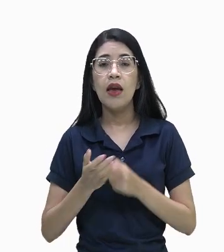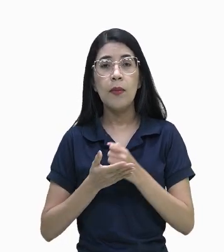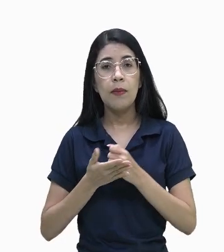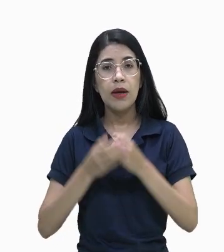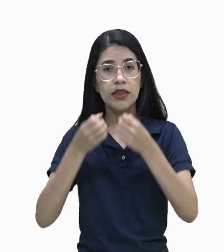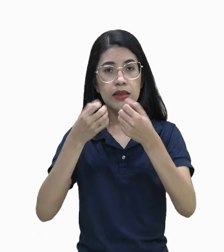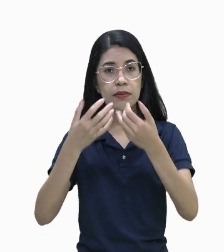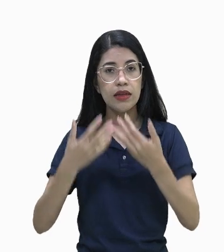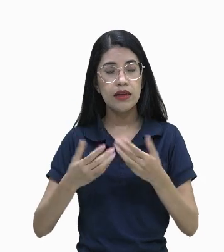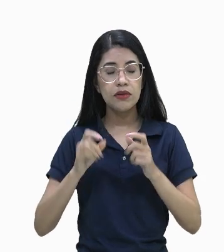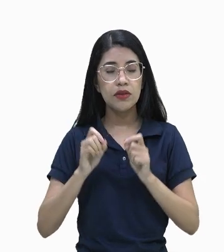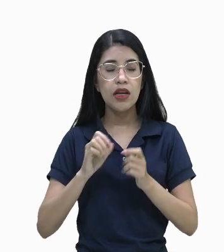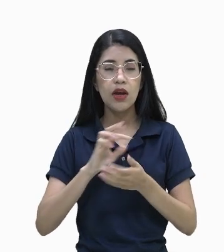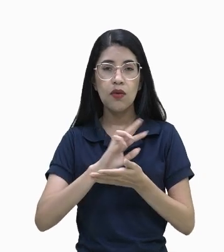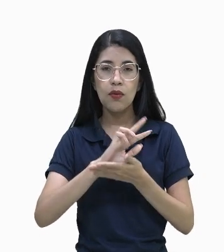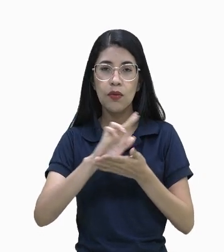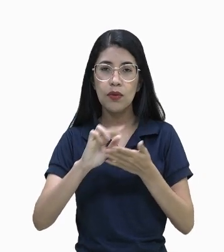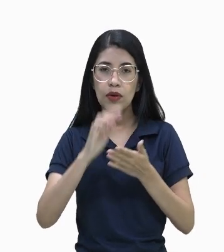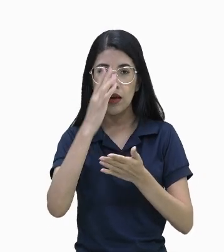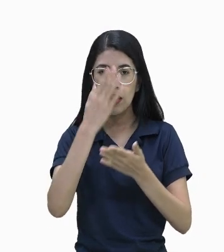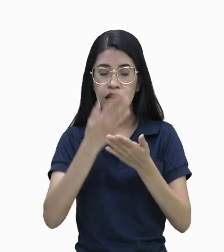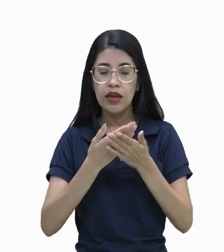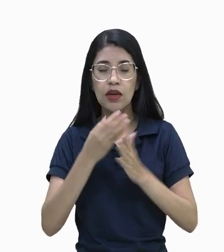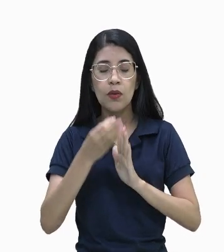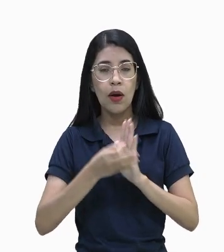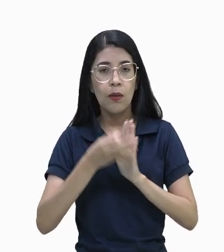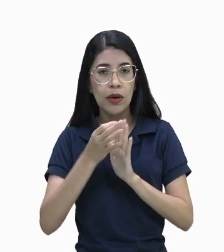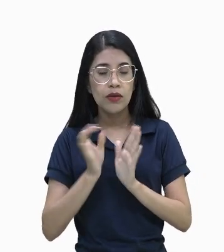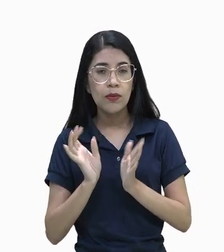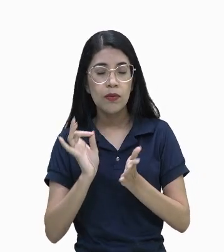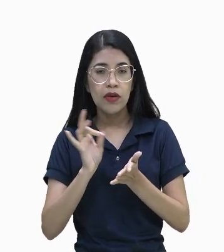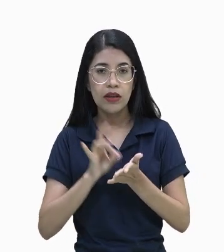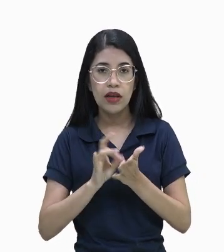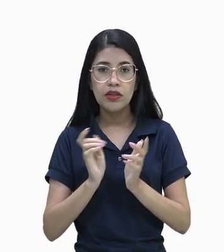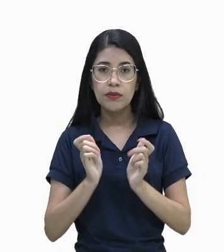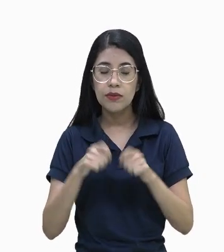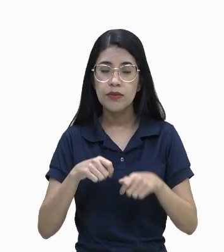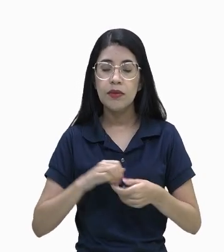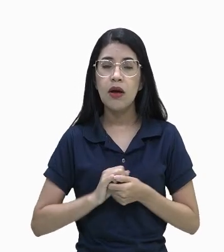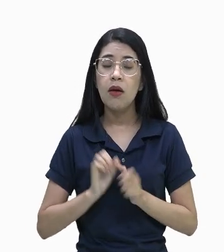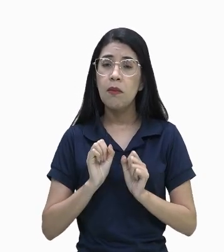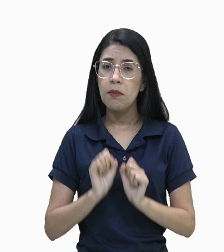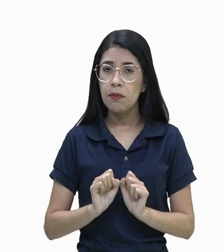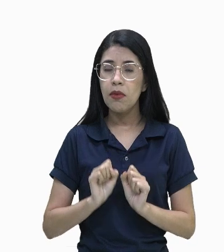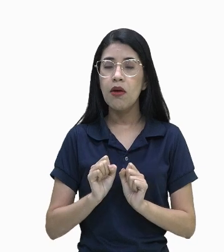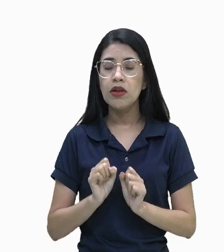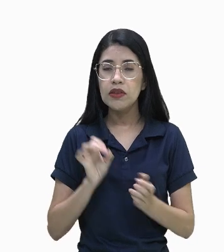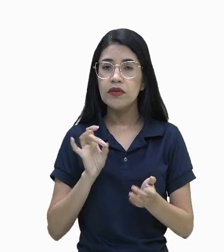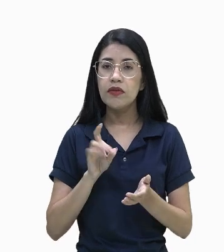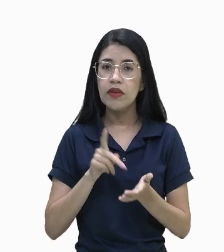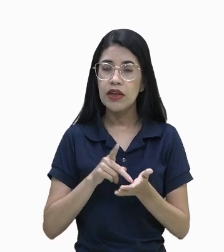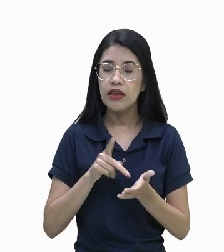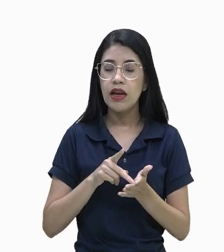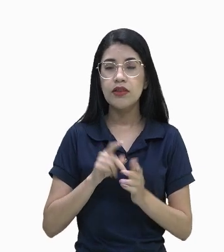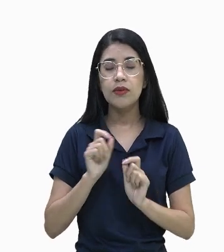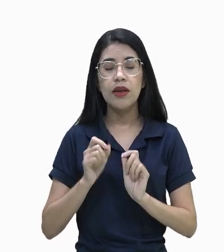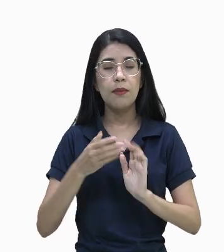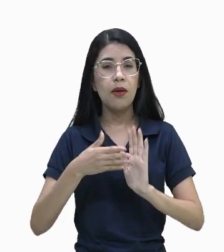nas crenças de que tais argumentos são verdadeiros, né? Podem ser verdades propostas